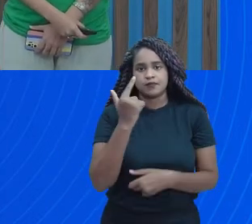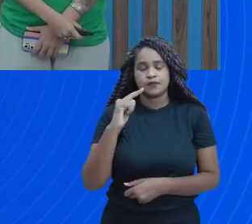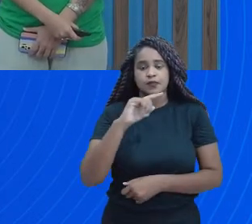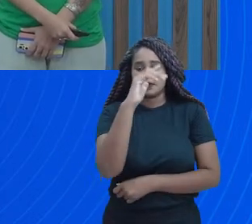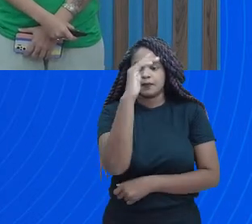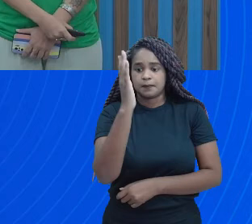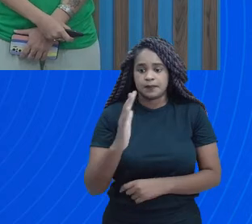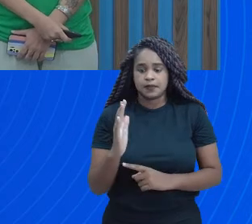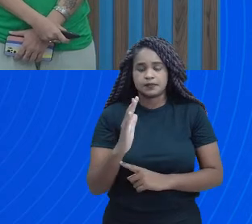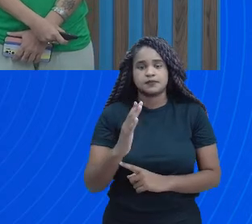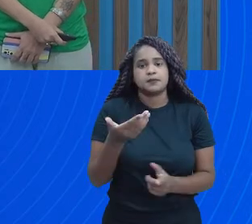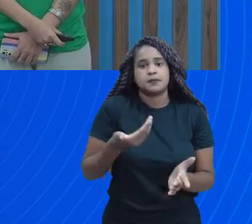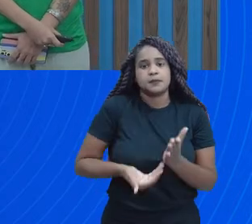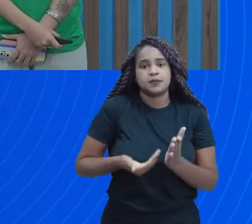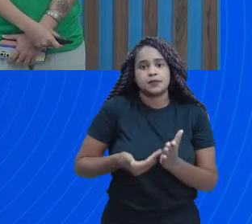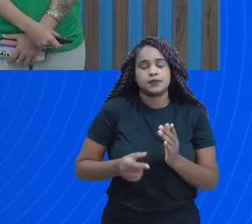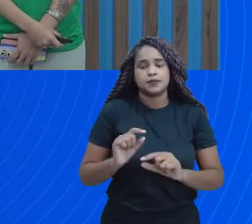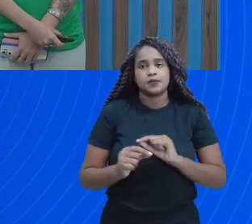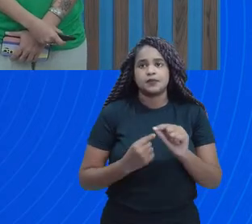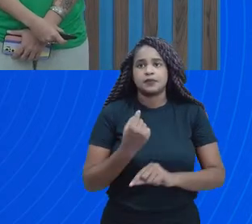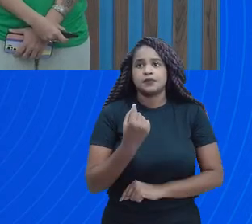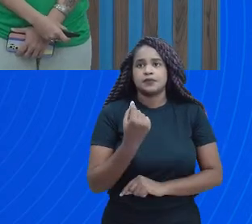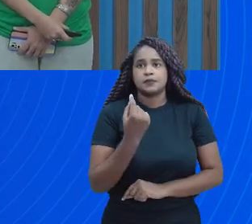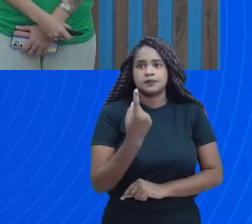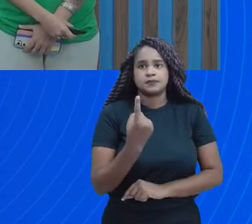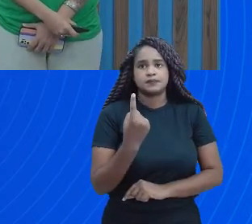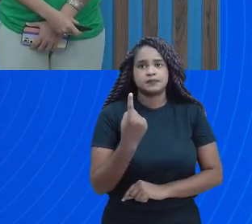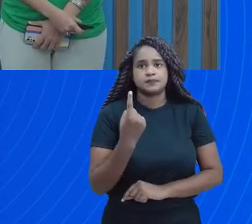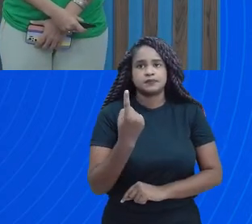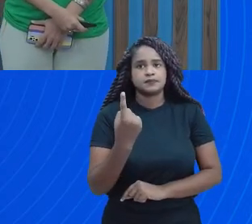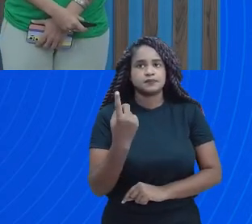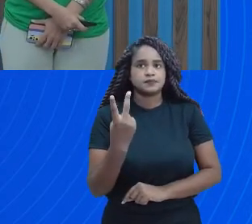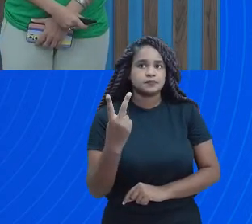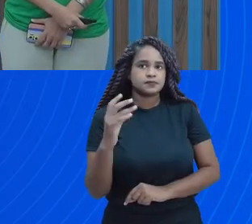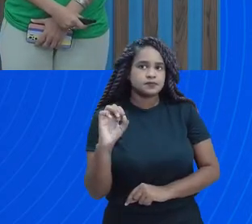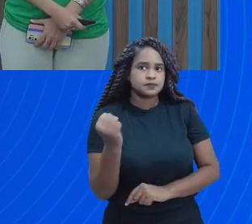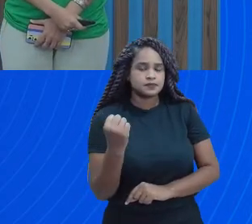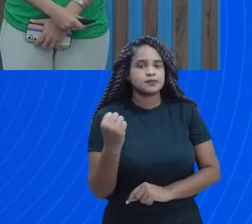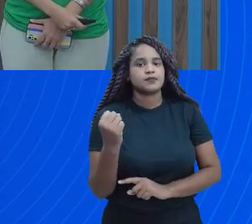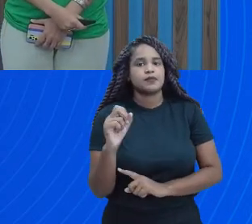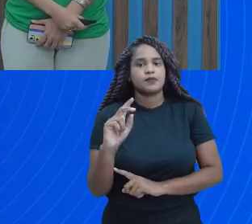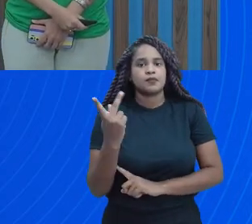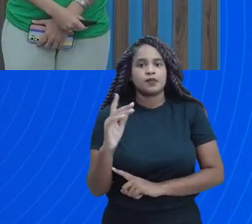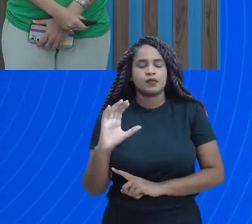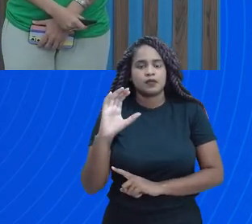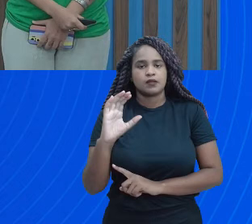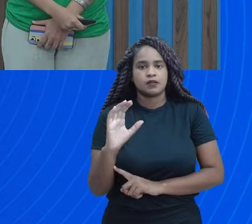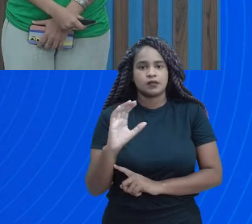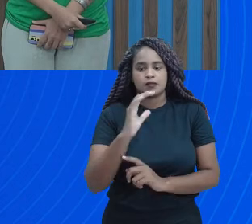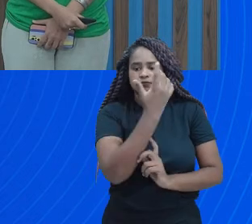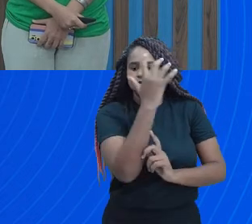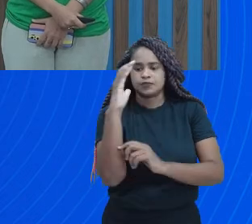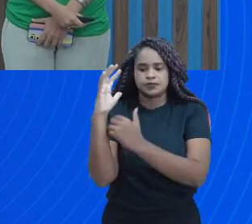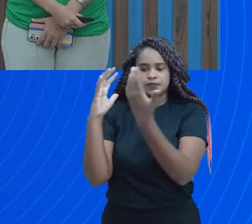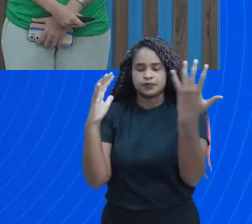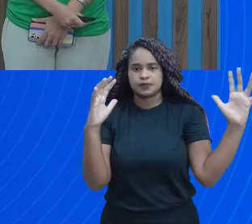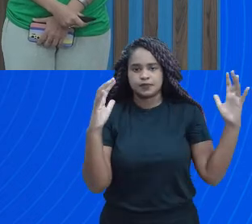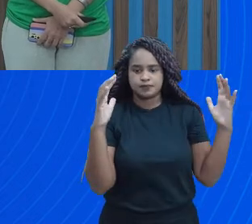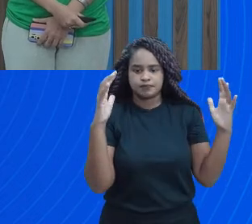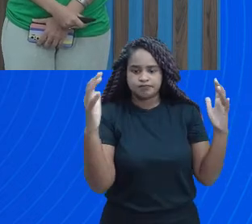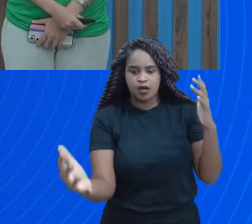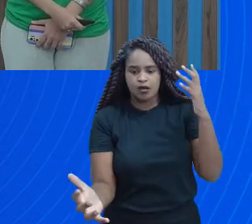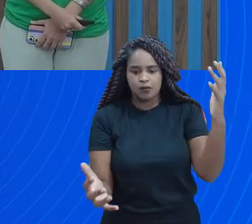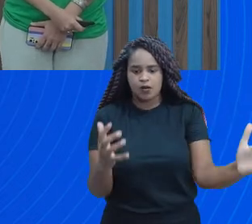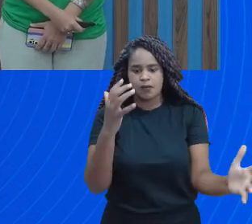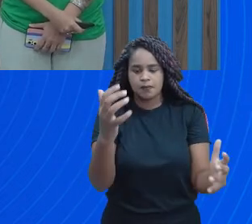perdeu mais de 1.128 hectares de vegetação nativa em um ano. A gente fala aí,